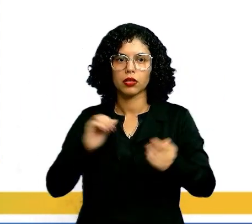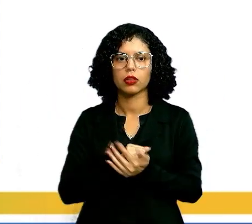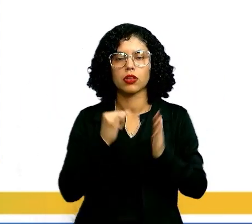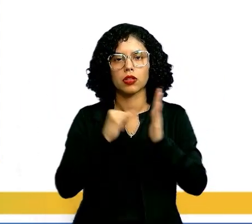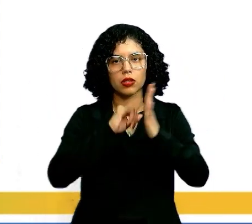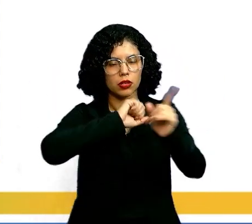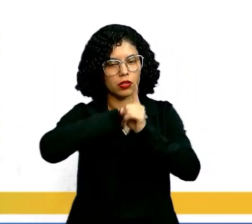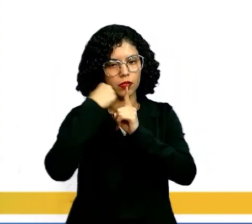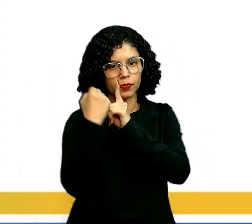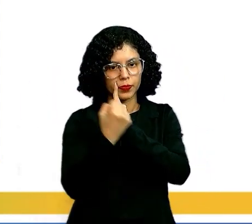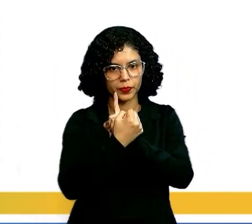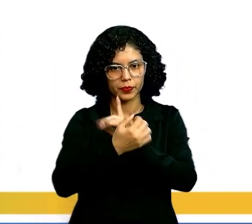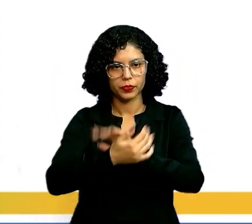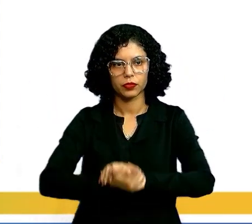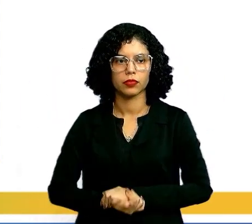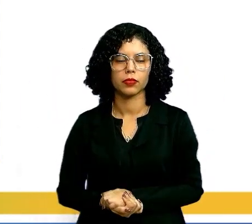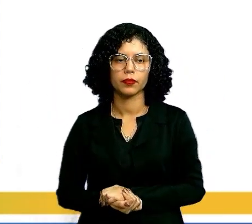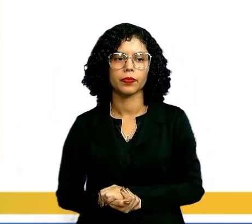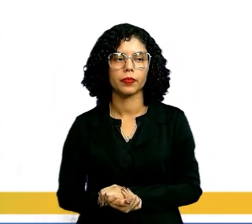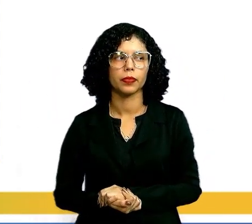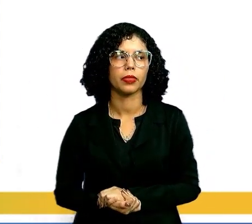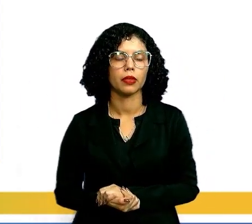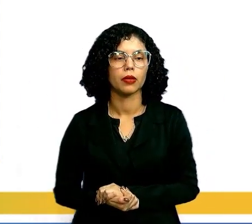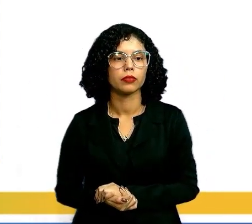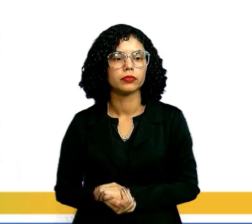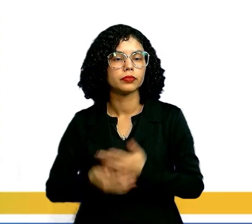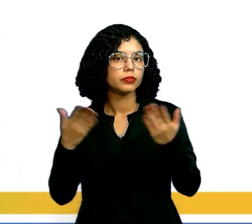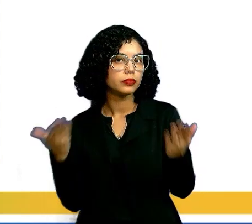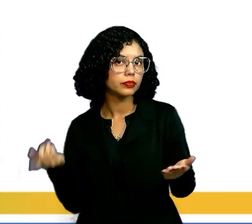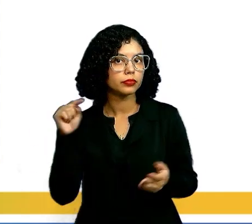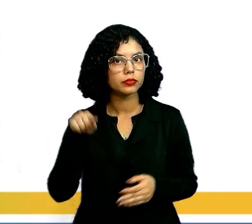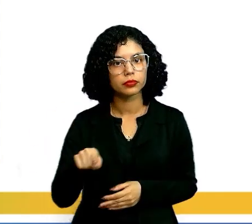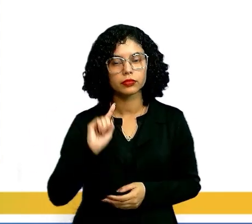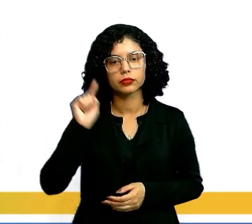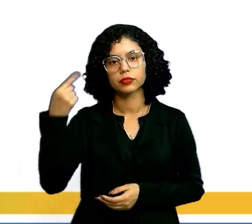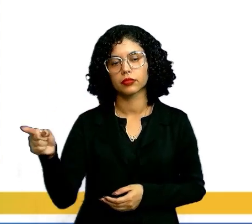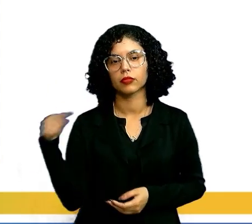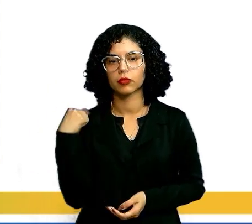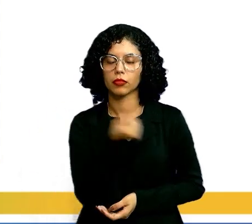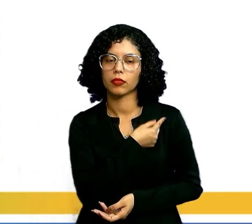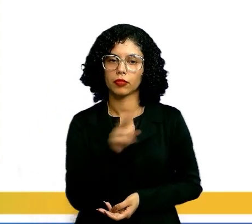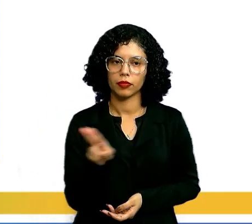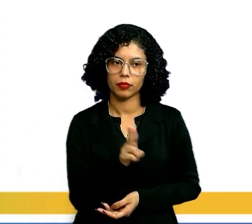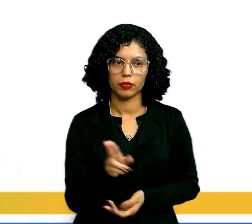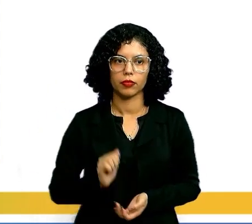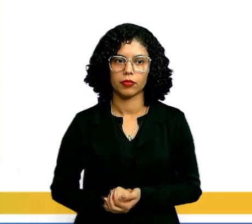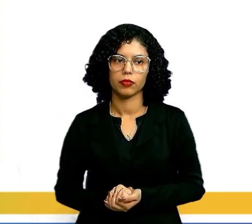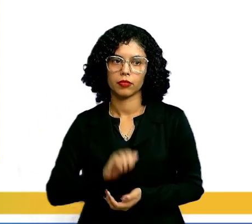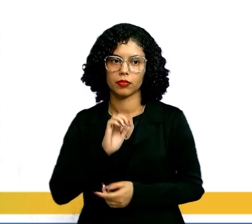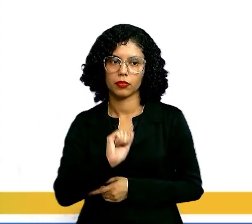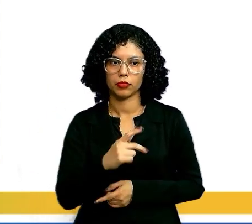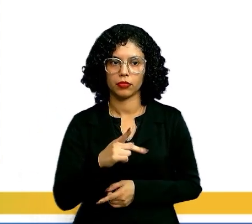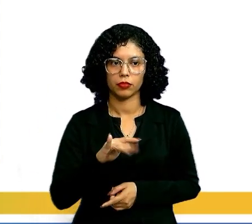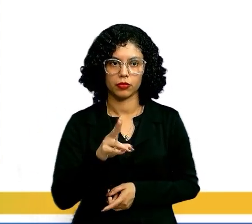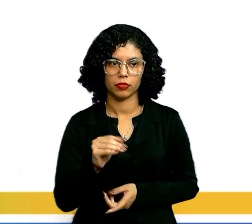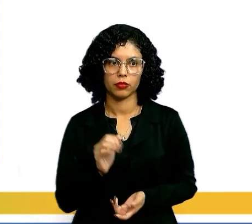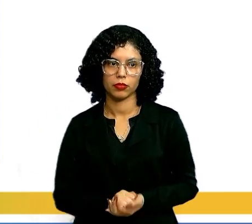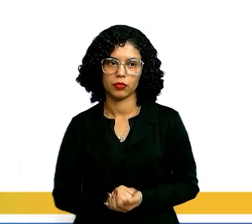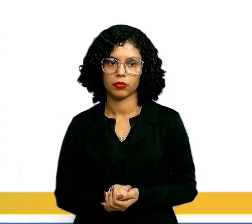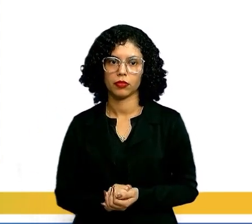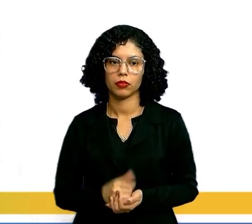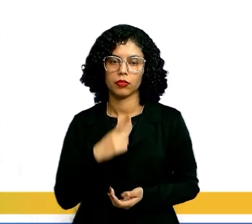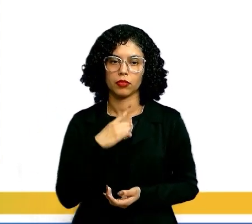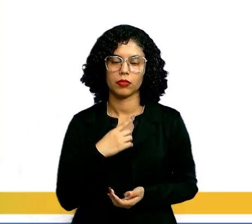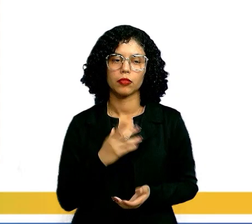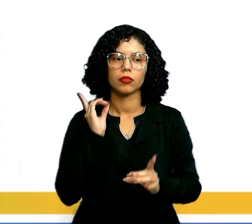convenções e das instituições sociais isso aí é aquilo que nós chamamos de apatia a virtude que